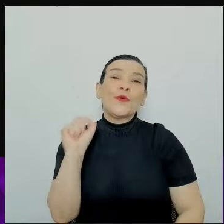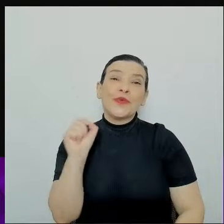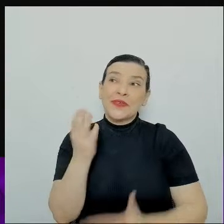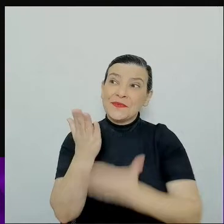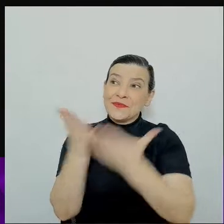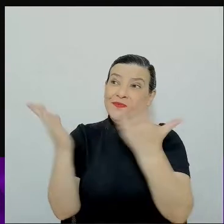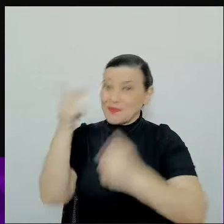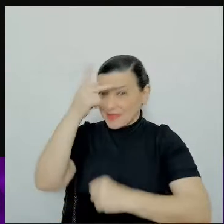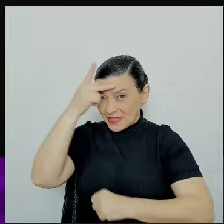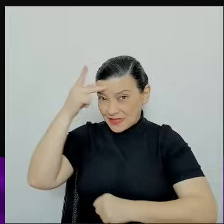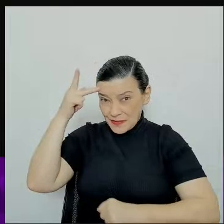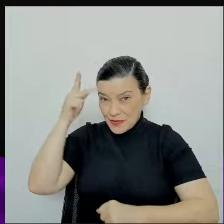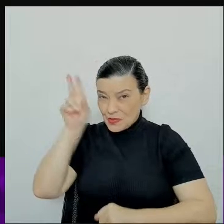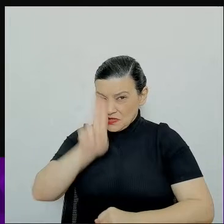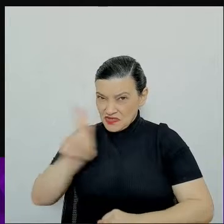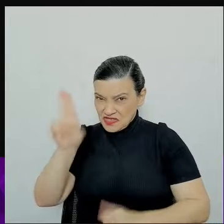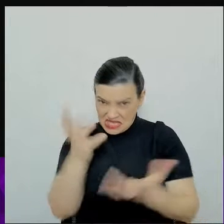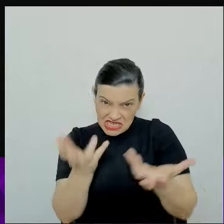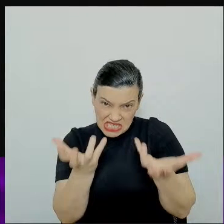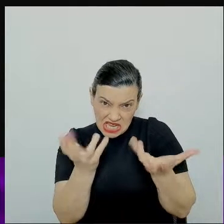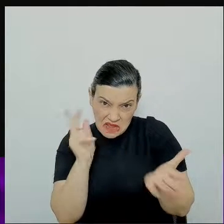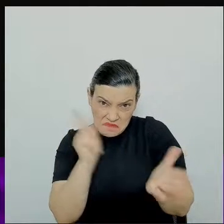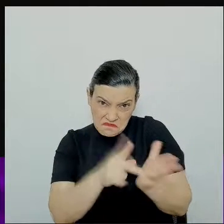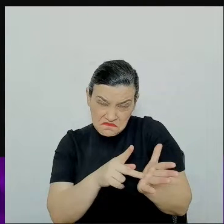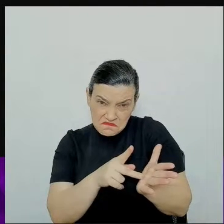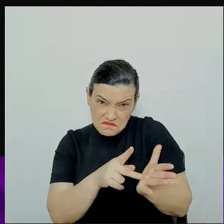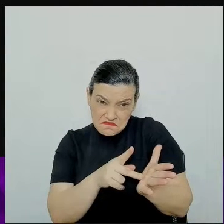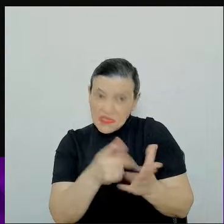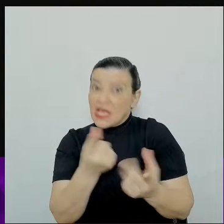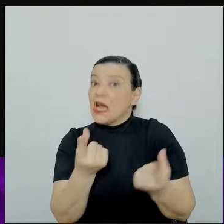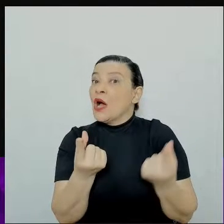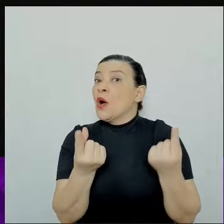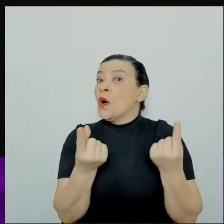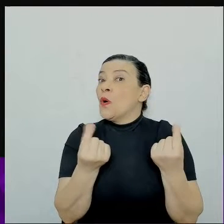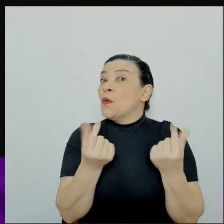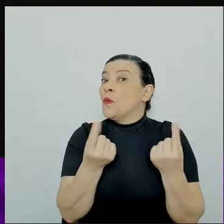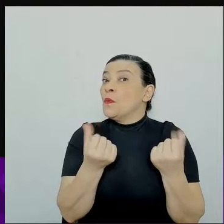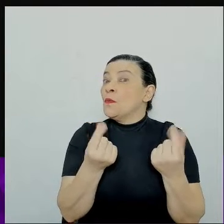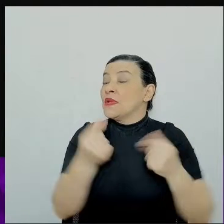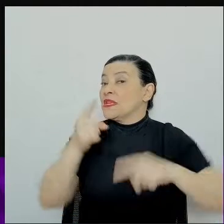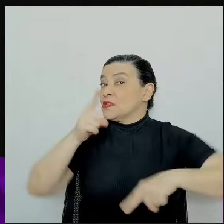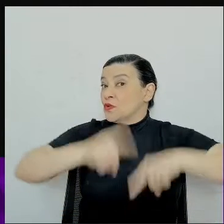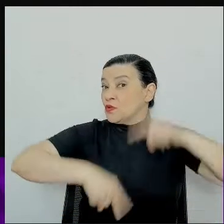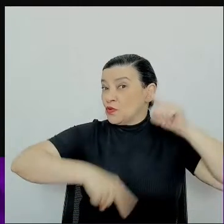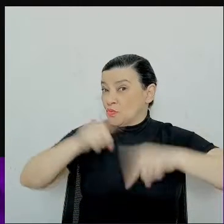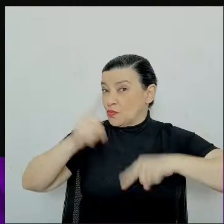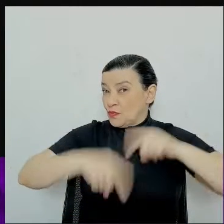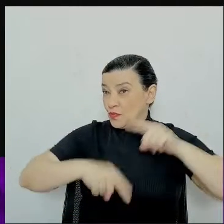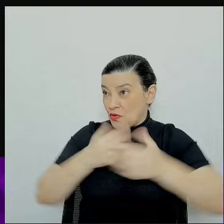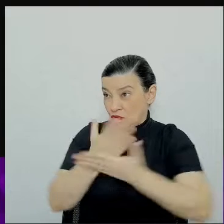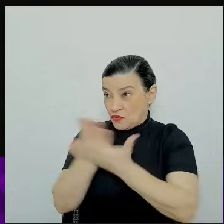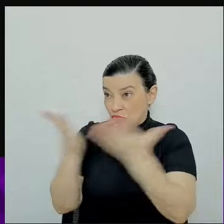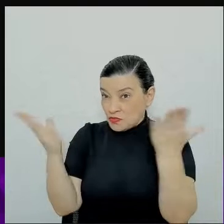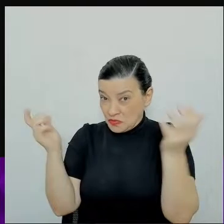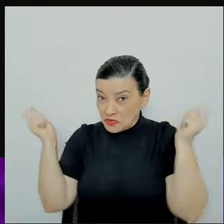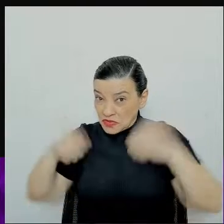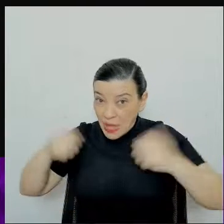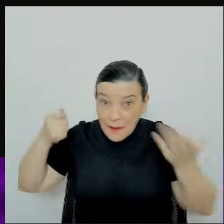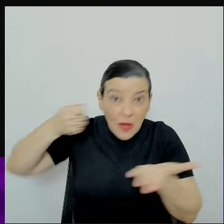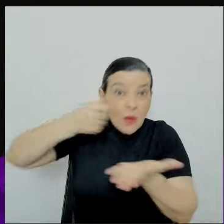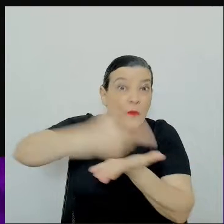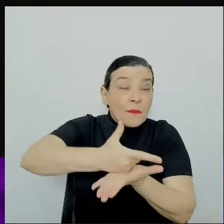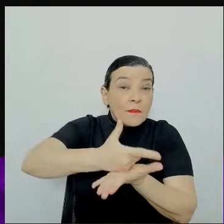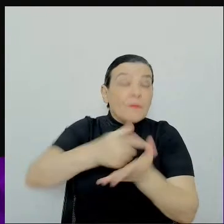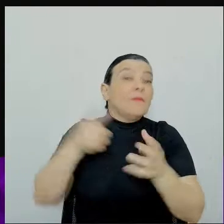utilizariam, será que elas iam querer? Será que o preço do produto chegaria nas pessoas também? Outro